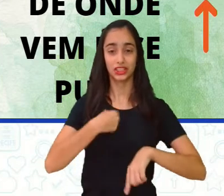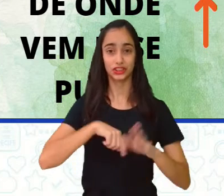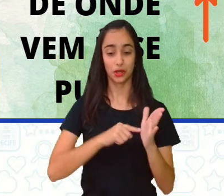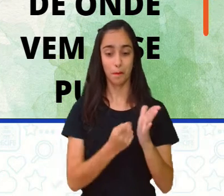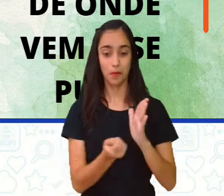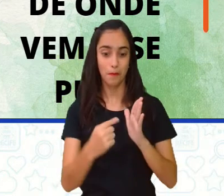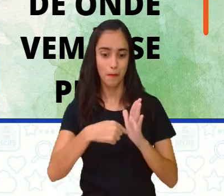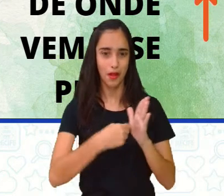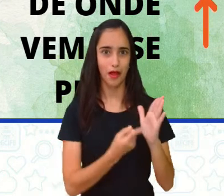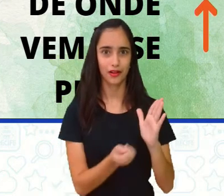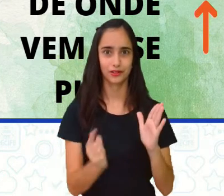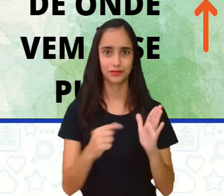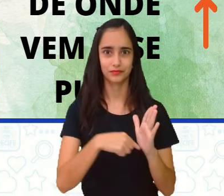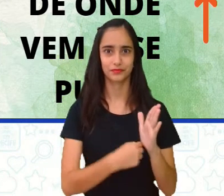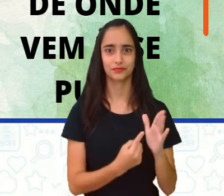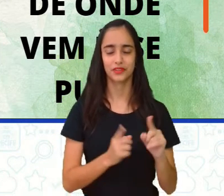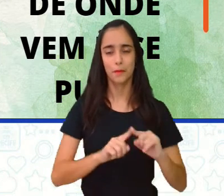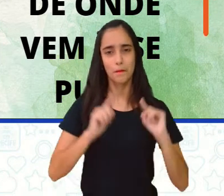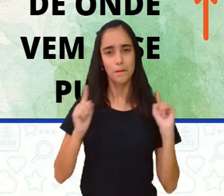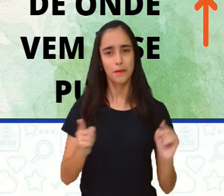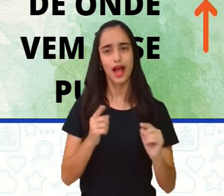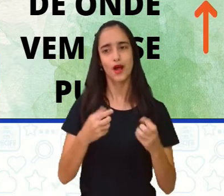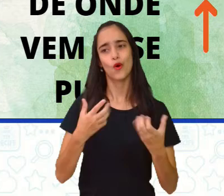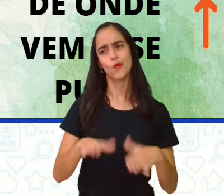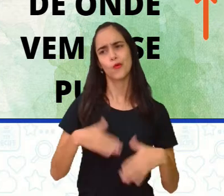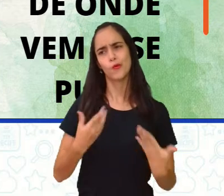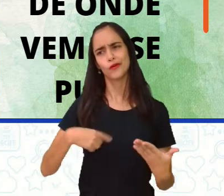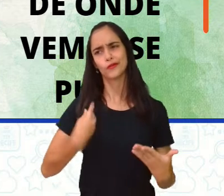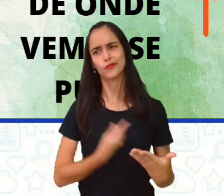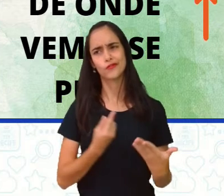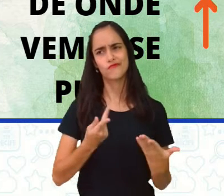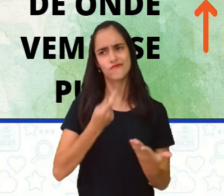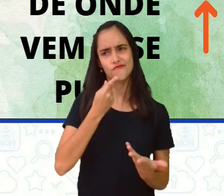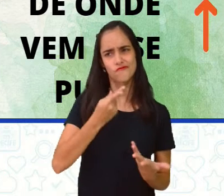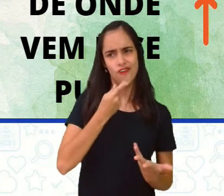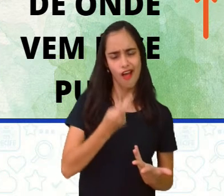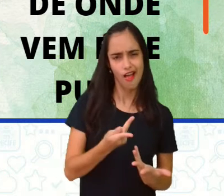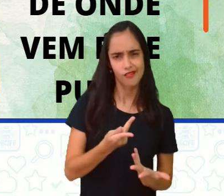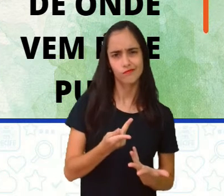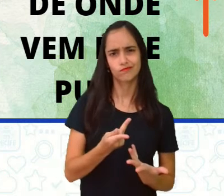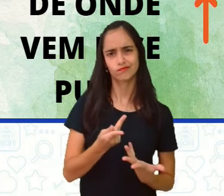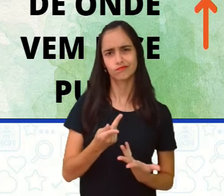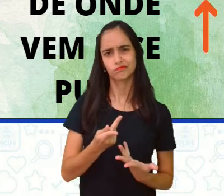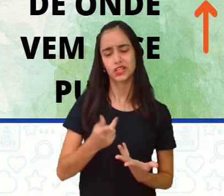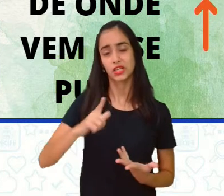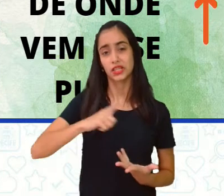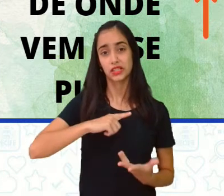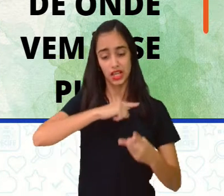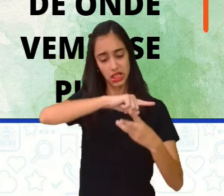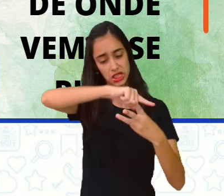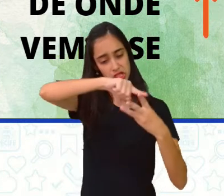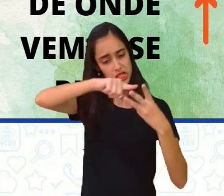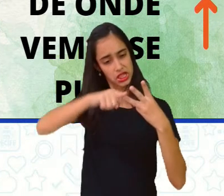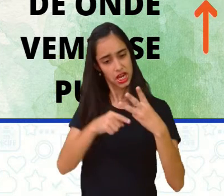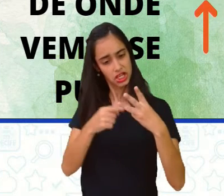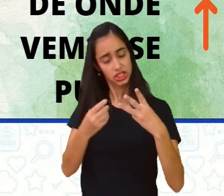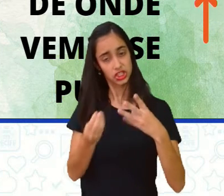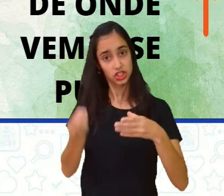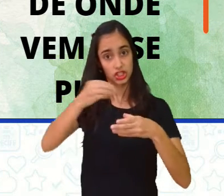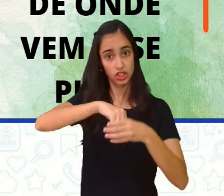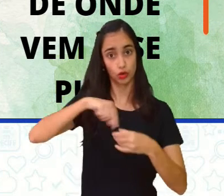sistema imunológico, eu trouxe para vocês logo 3 questionamentos que fazem parte do nosso dia a dia.